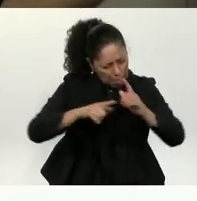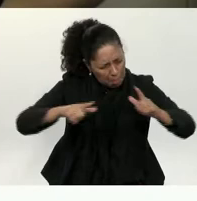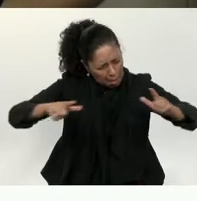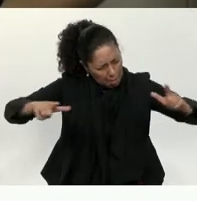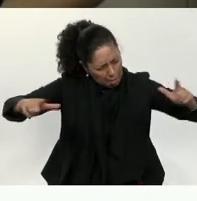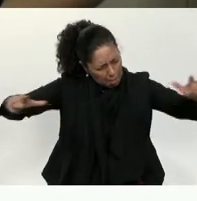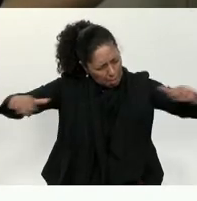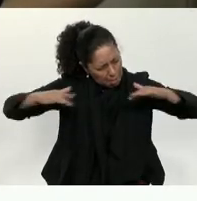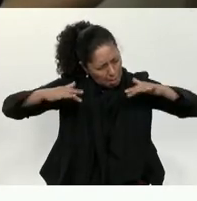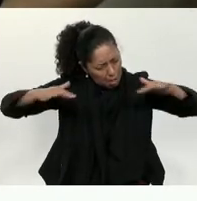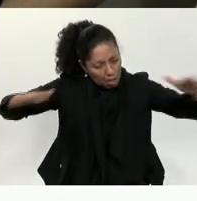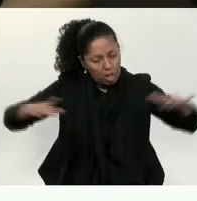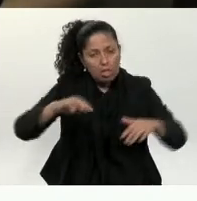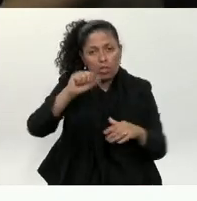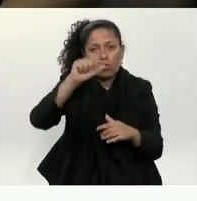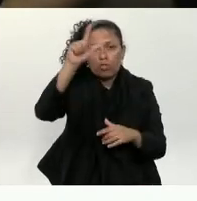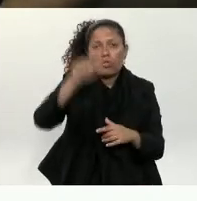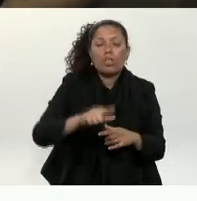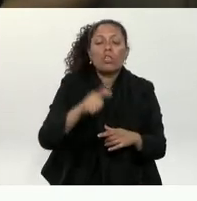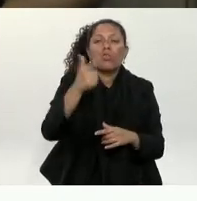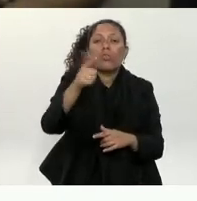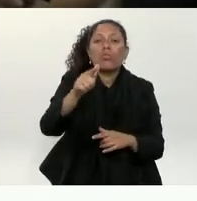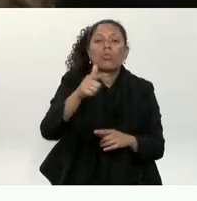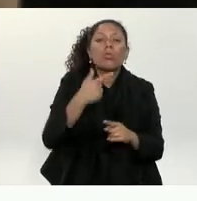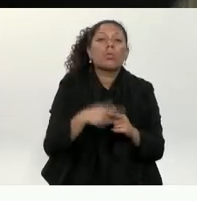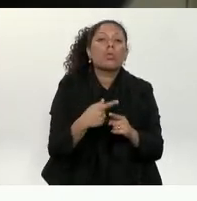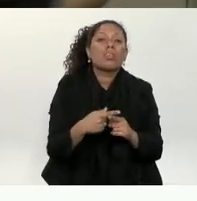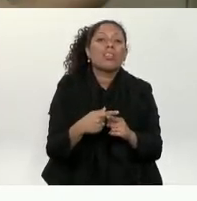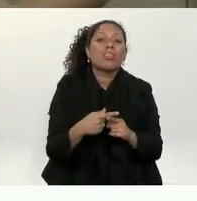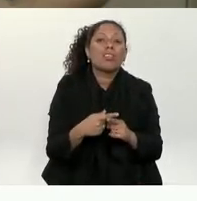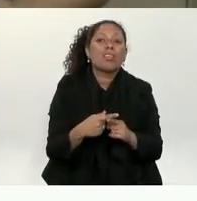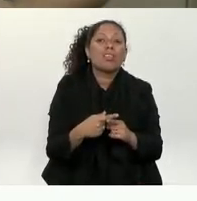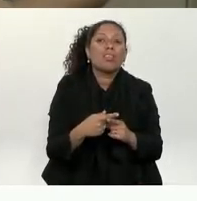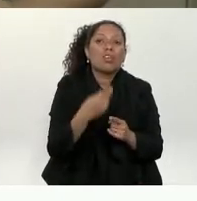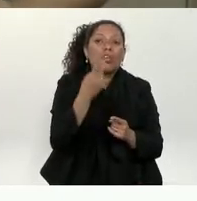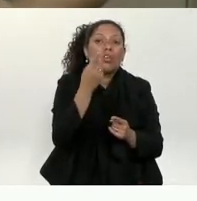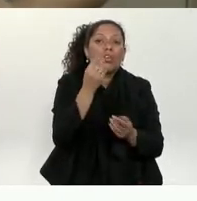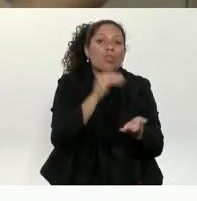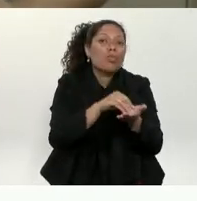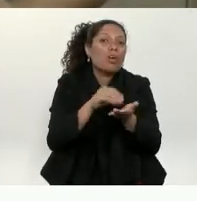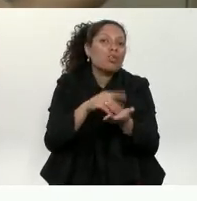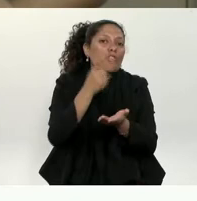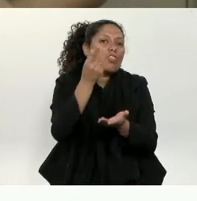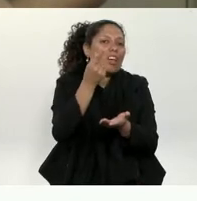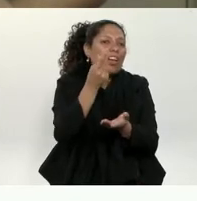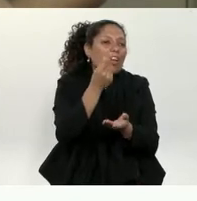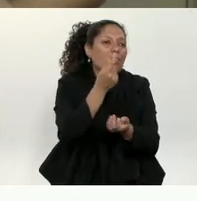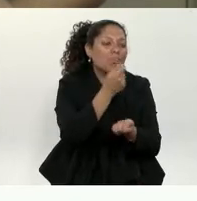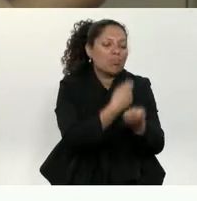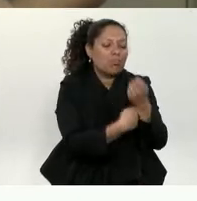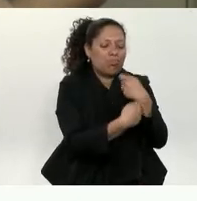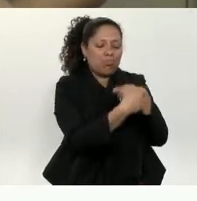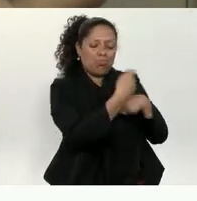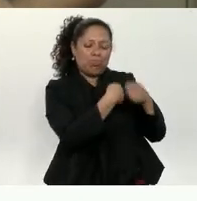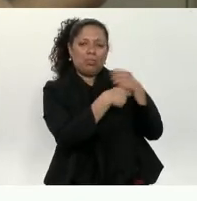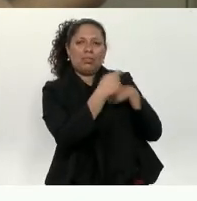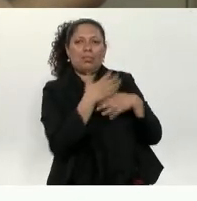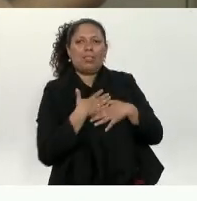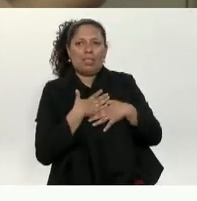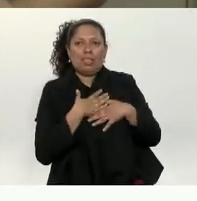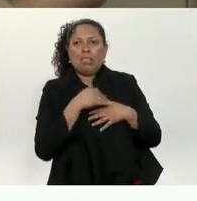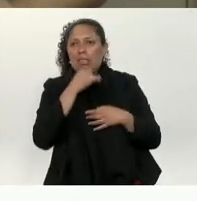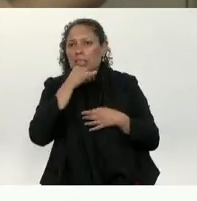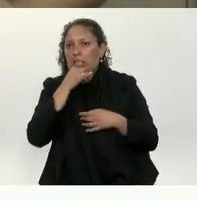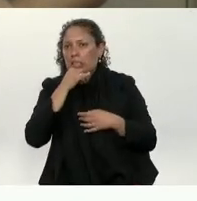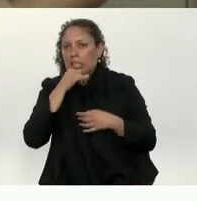atendimento social do gás. O maior problema é o seguinte: nos Estados Unidos faz muito frio também. Assim como faz muito calor, faz muito frio.